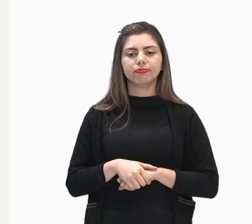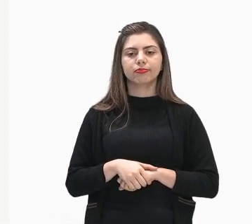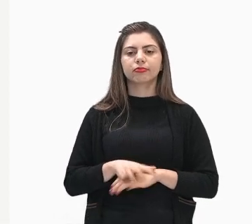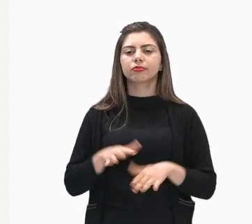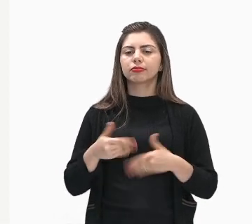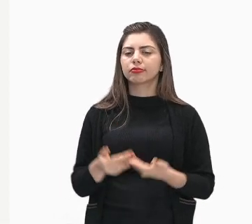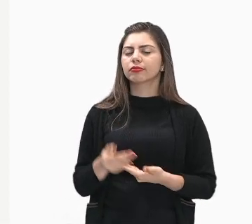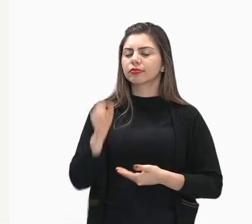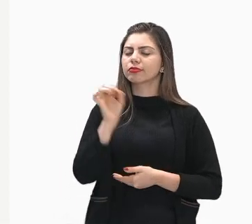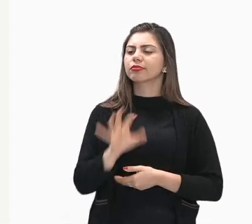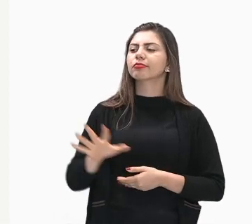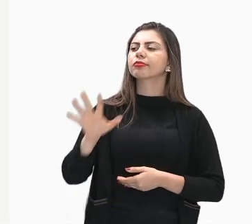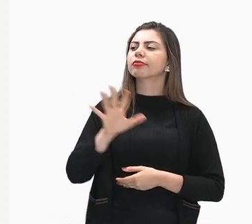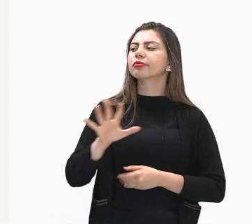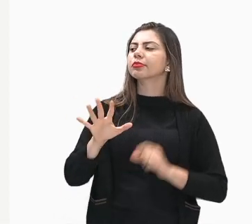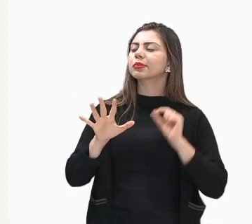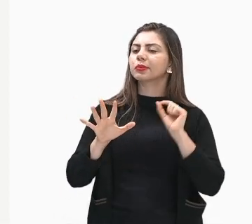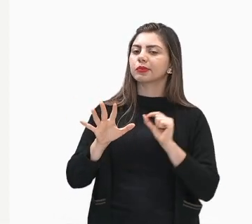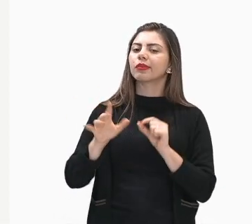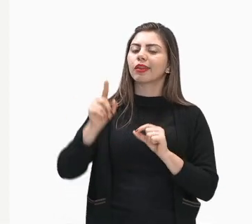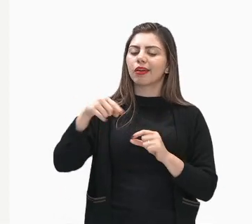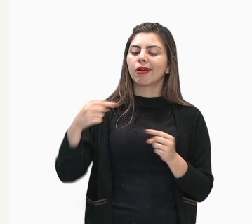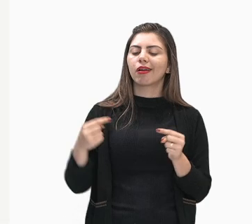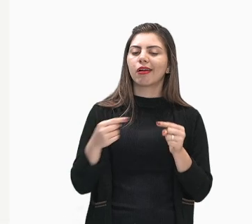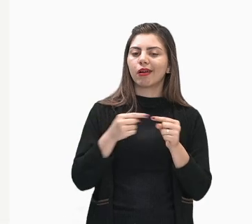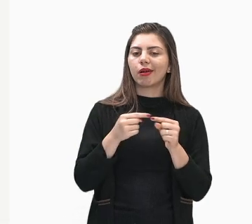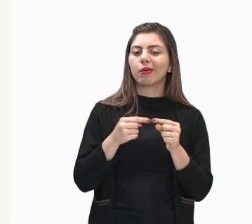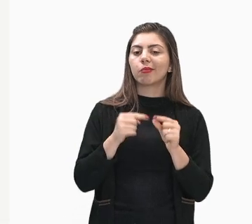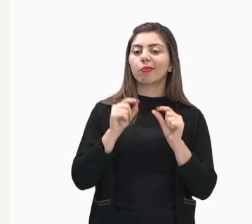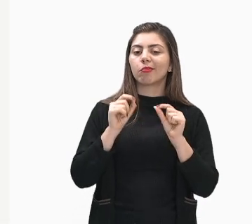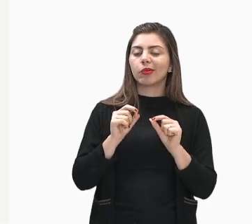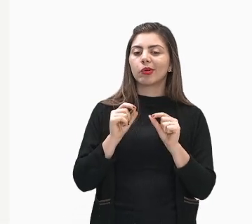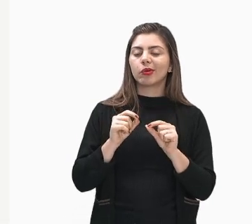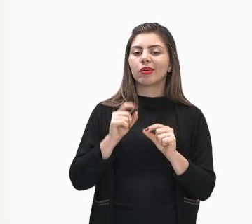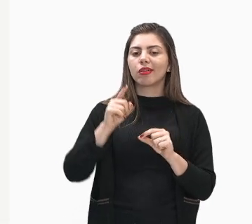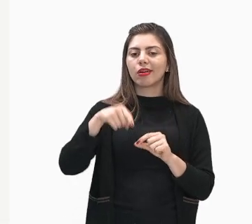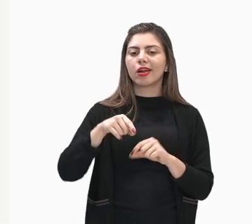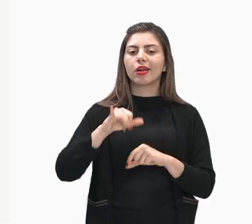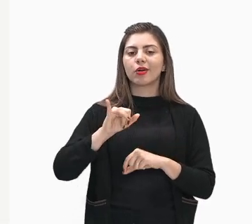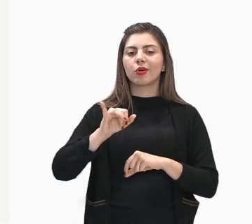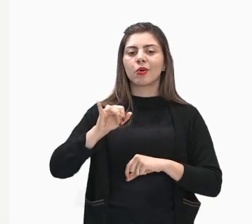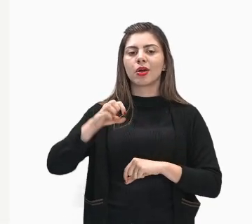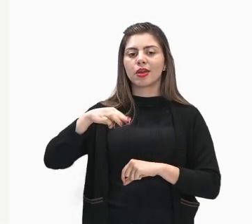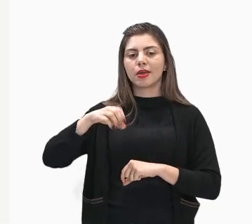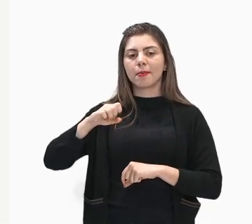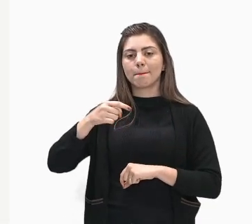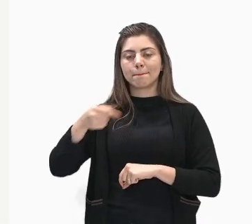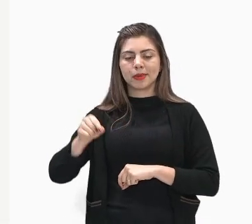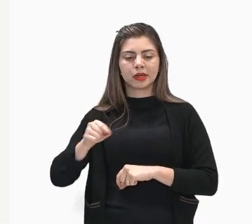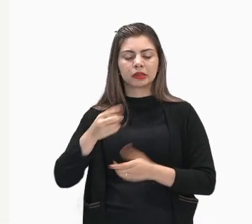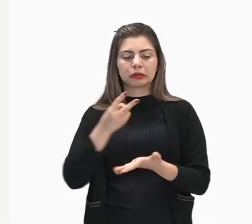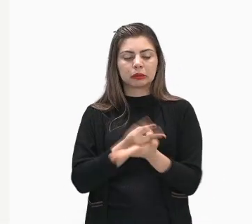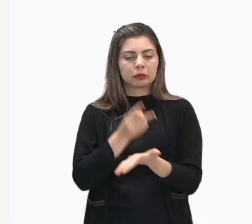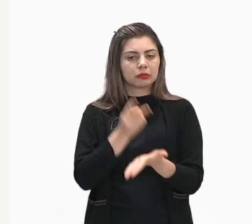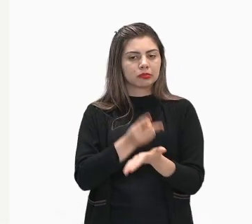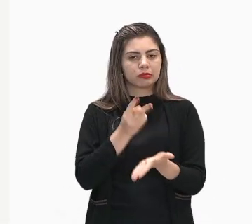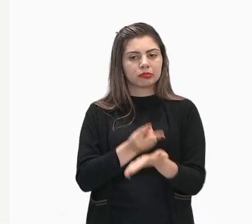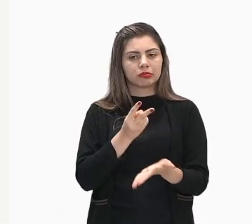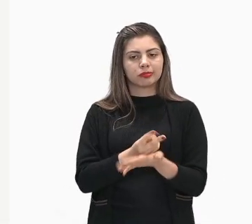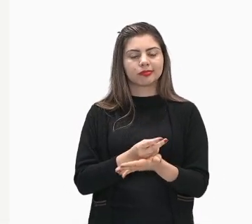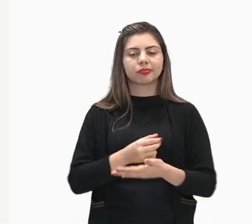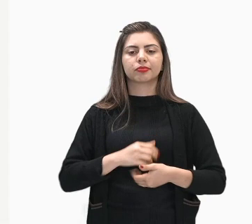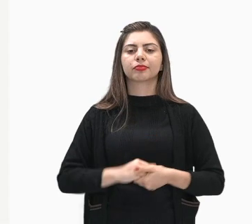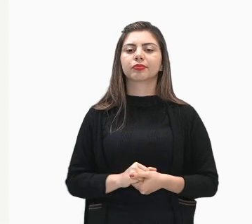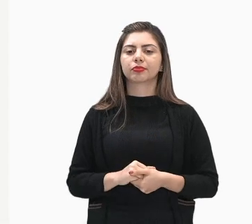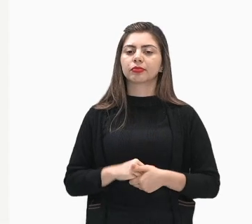essa imagem, ela representa um ímã, né, permanente. Então, veja, a gente tem